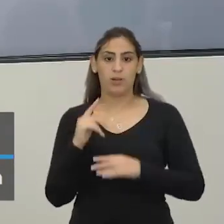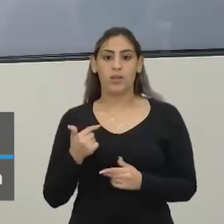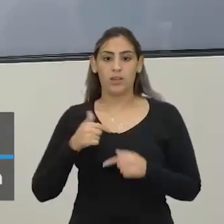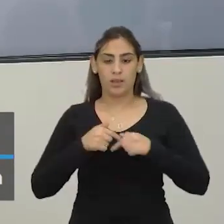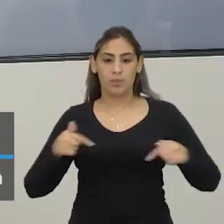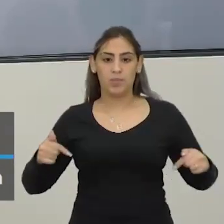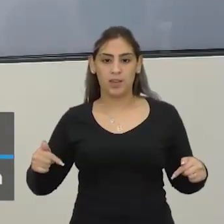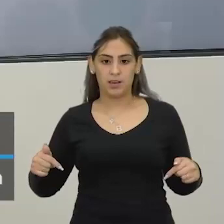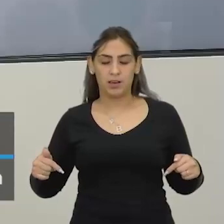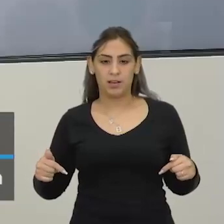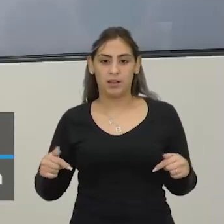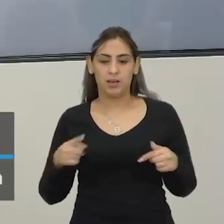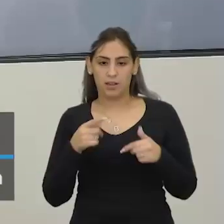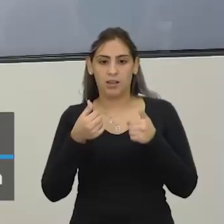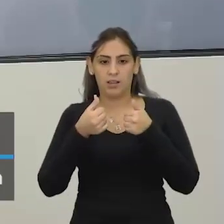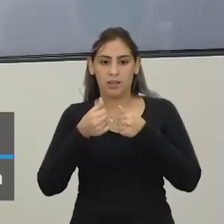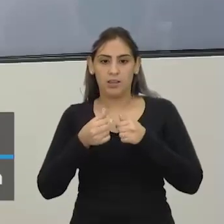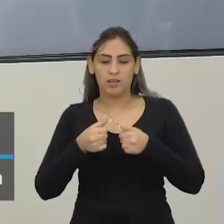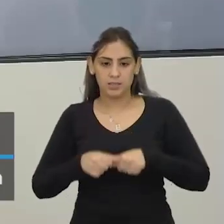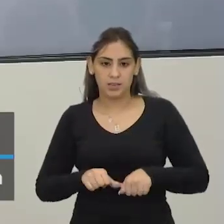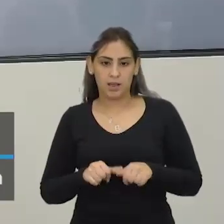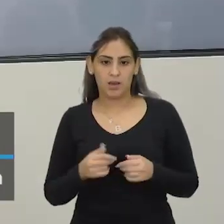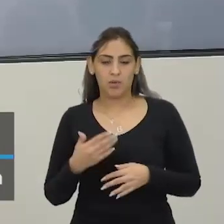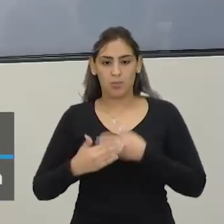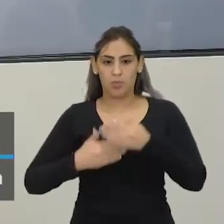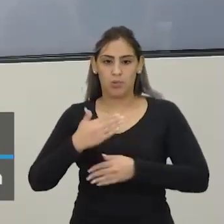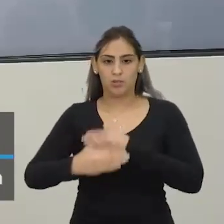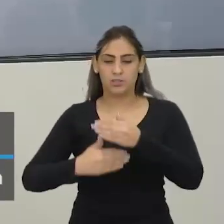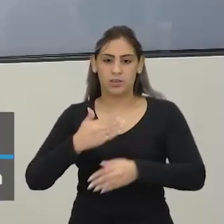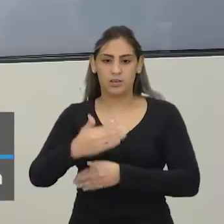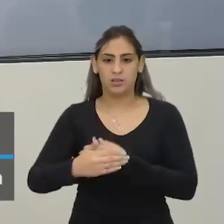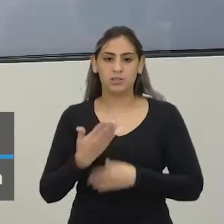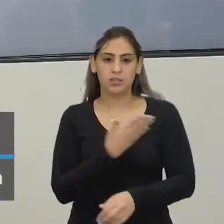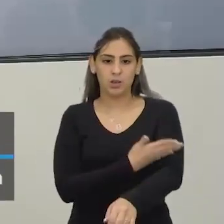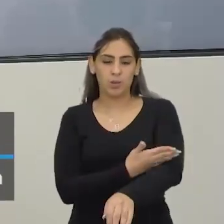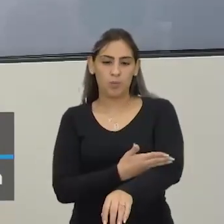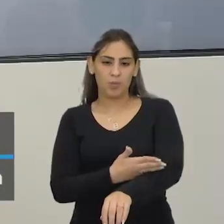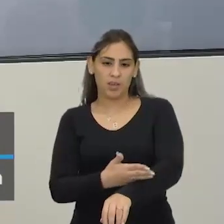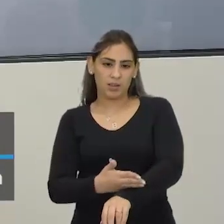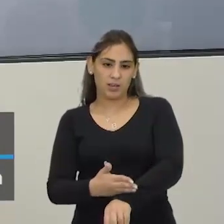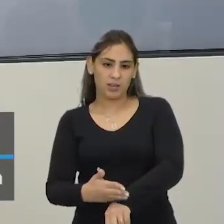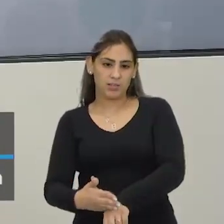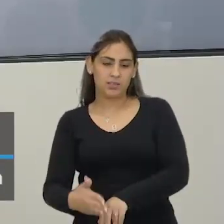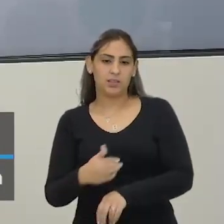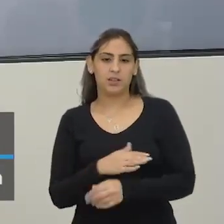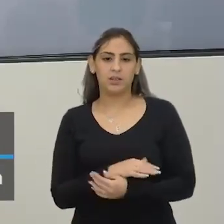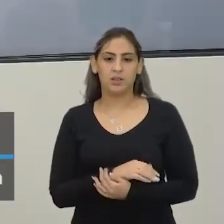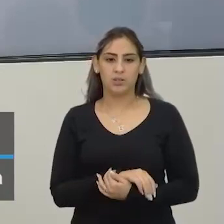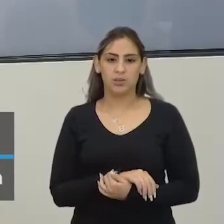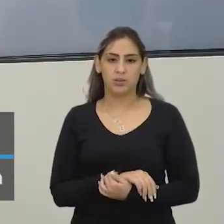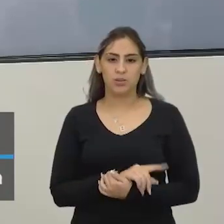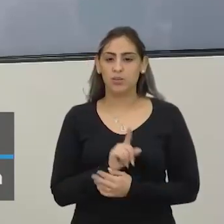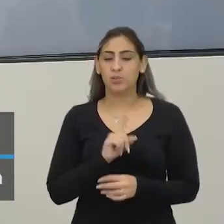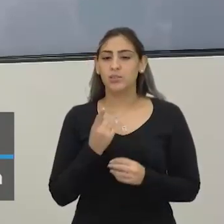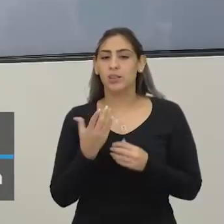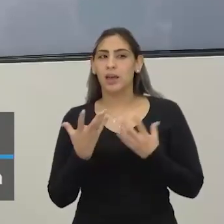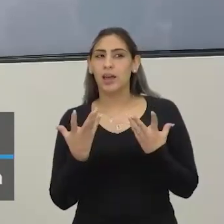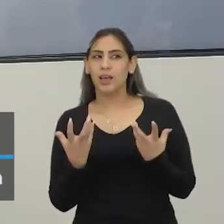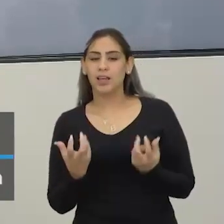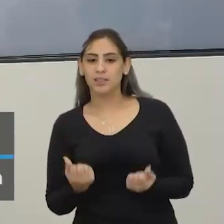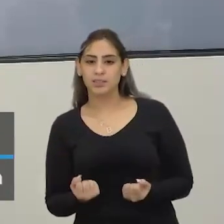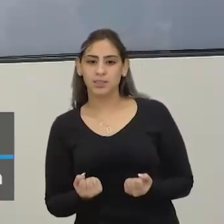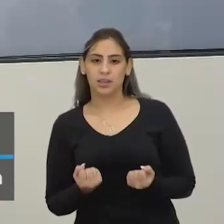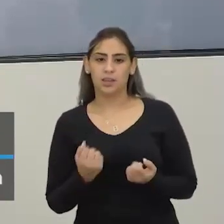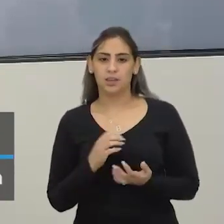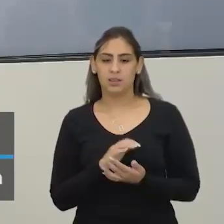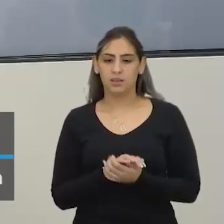ela está num processo aí também que está começando a não ser tão aceita